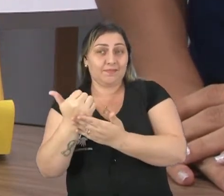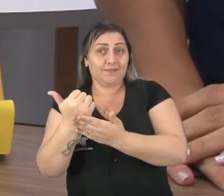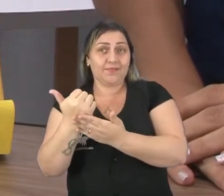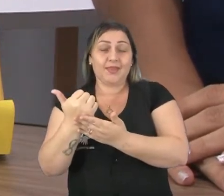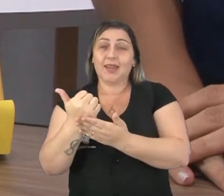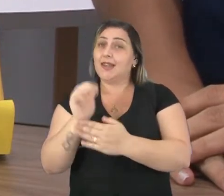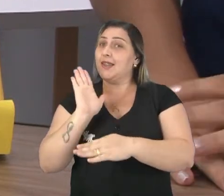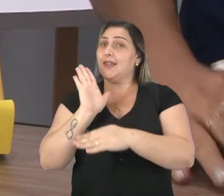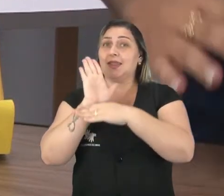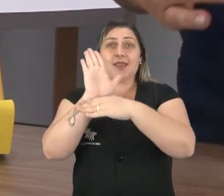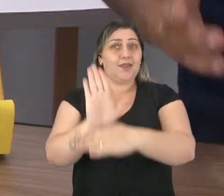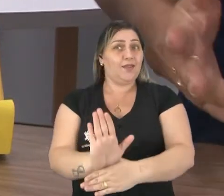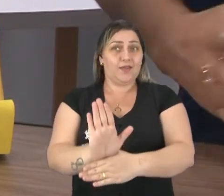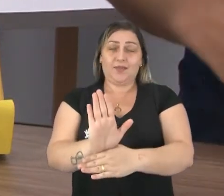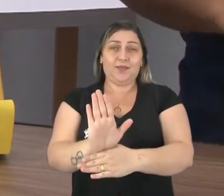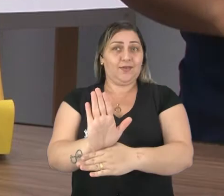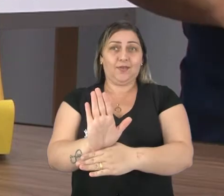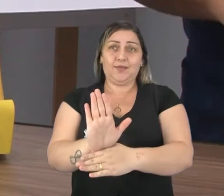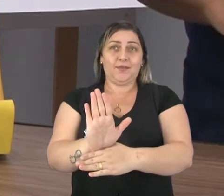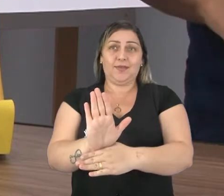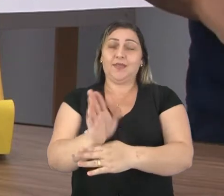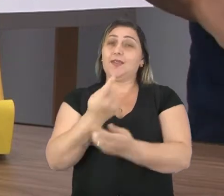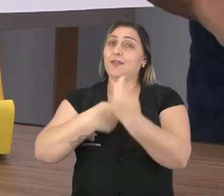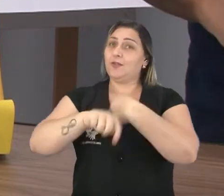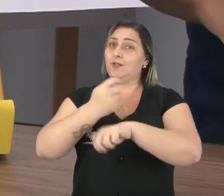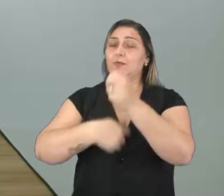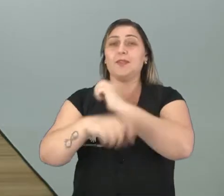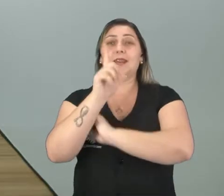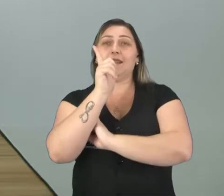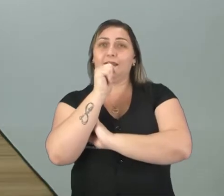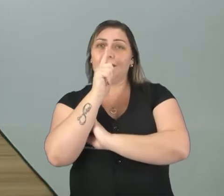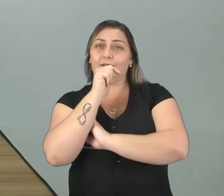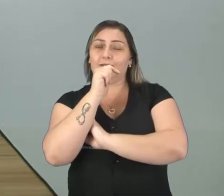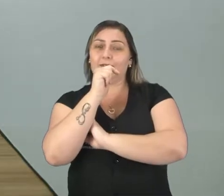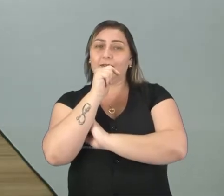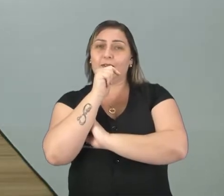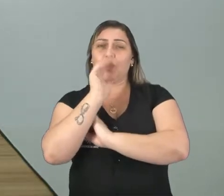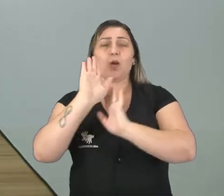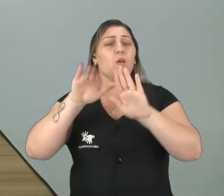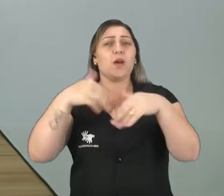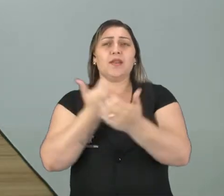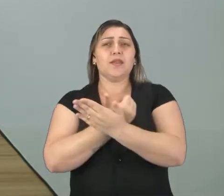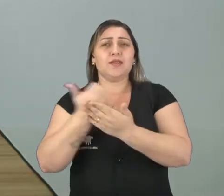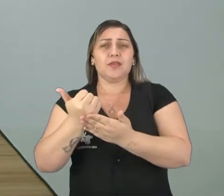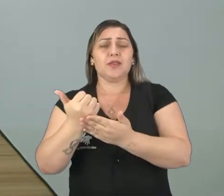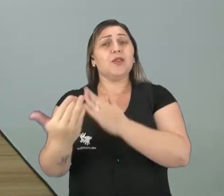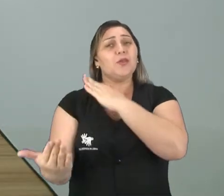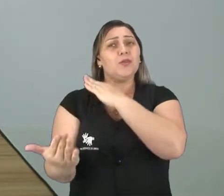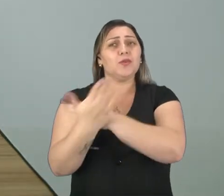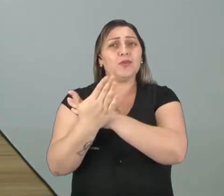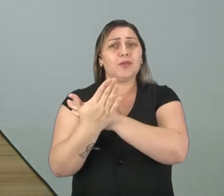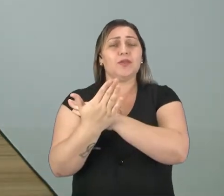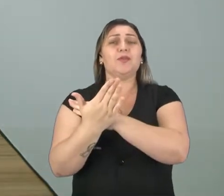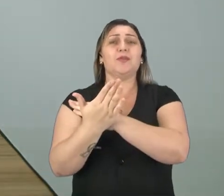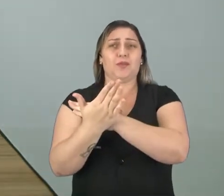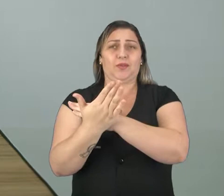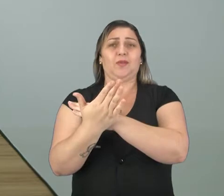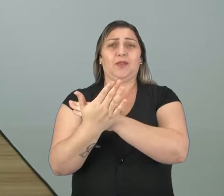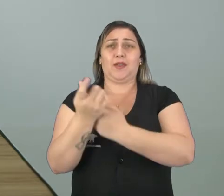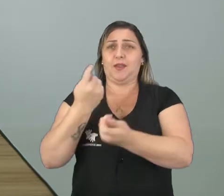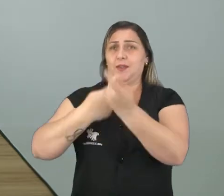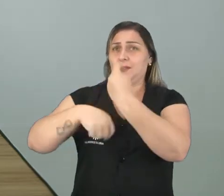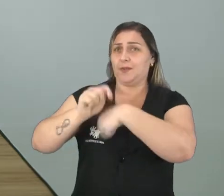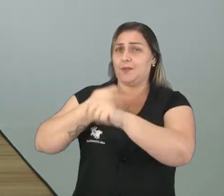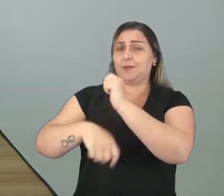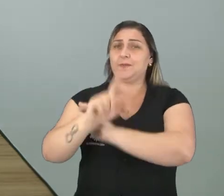ações que não ajudam na economia da água. Que ações são essas que nos ajudam na